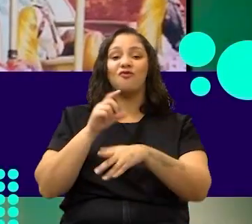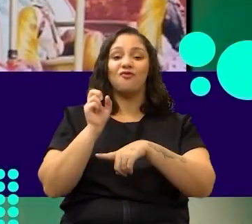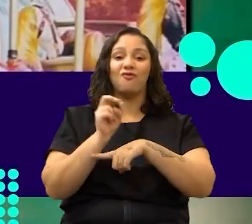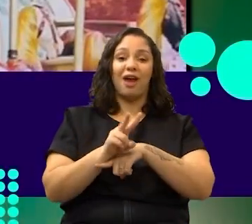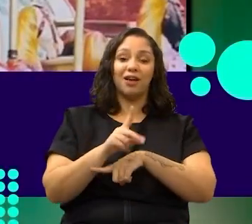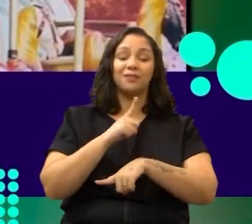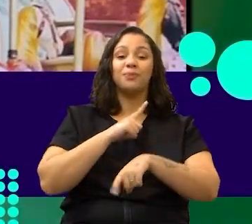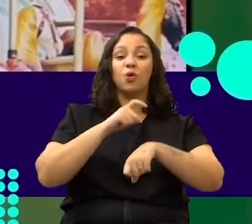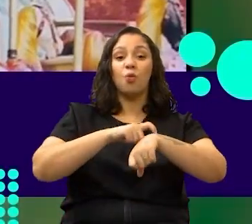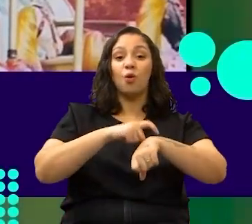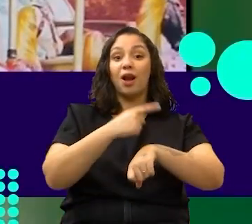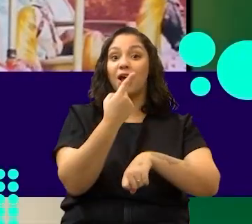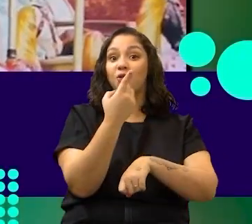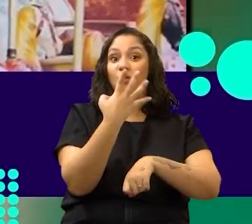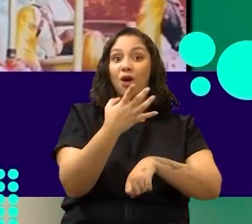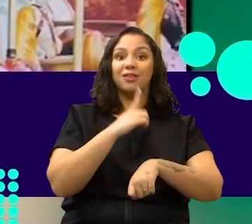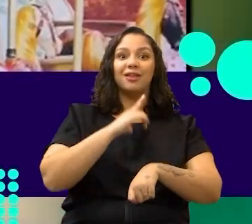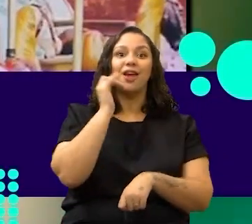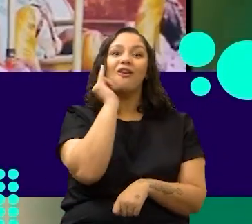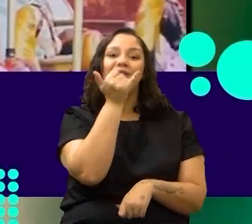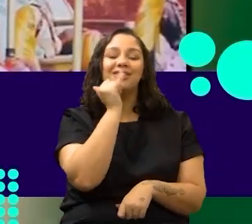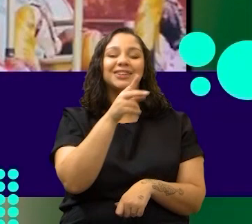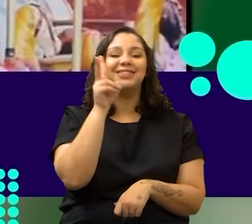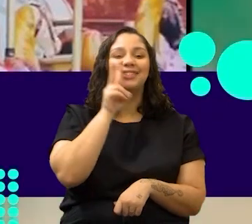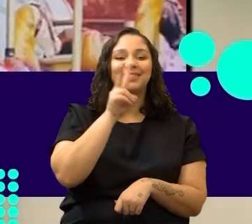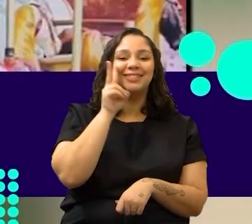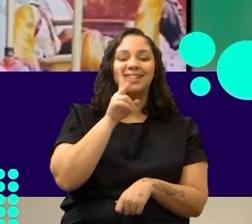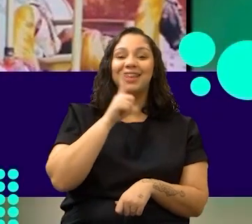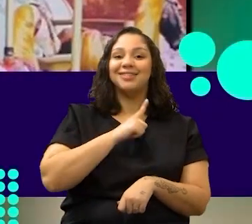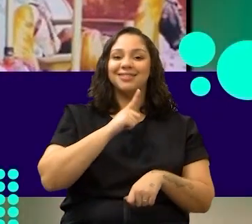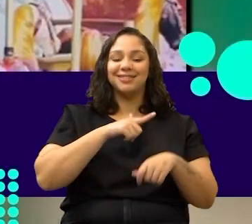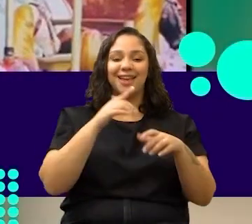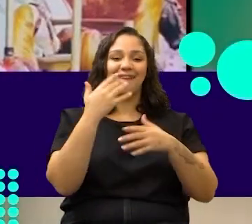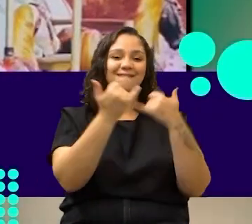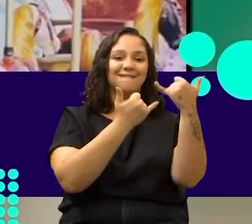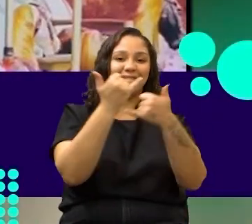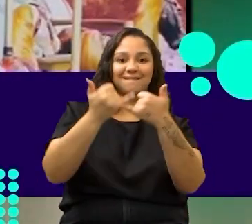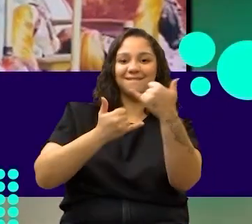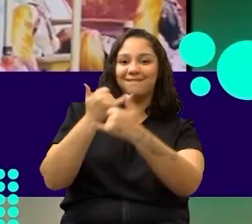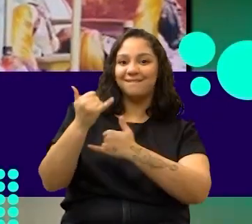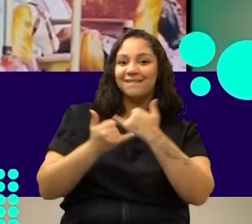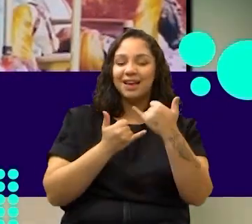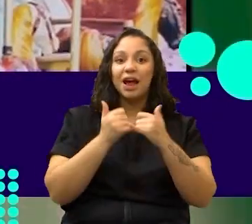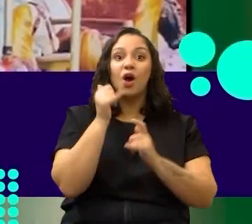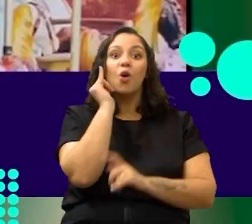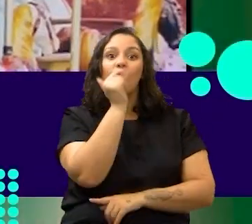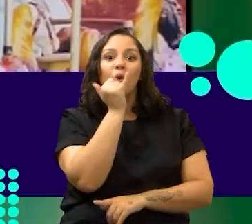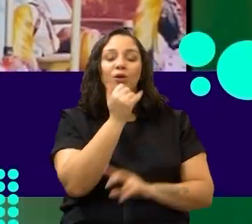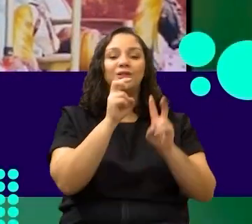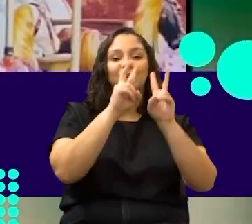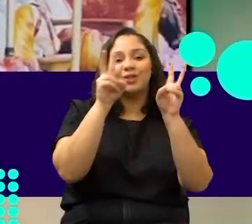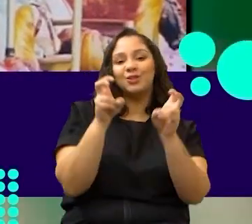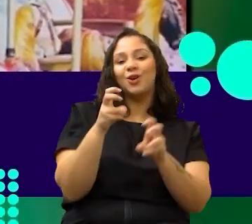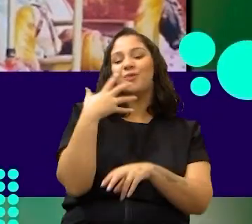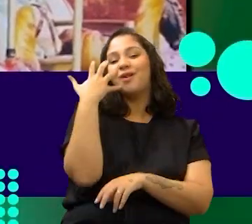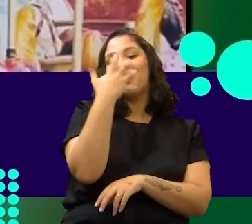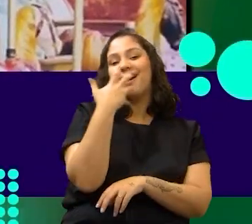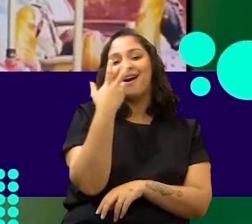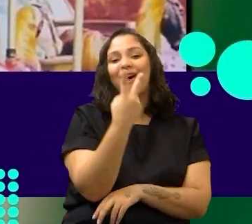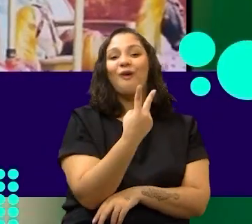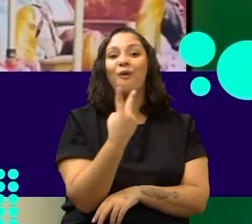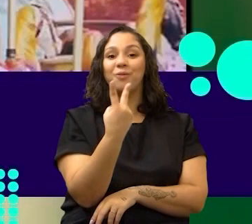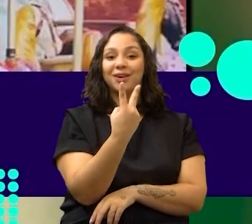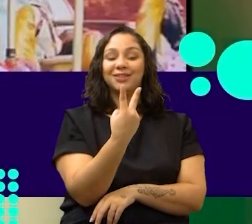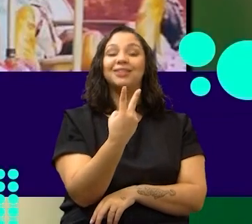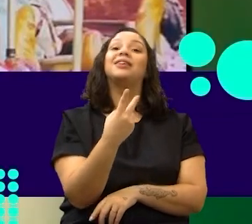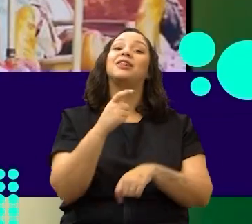Às 14 horas vai ter uma super contação de histórias com a Baratimbum e a Tum Tum. Elas vão contar a história de Romeu e